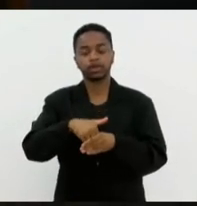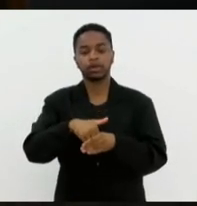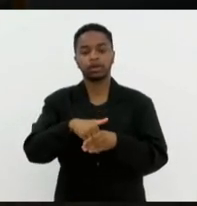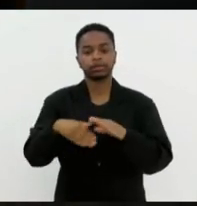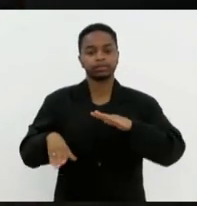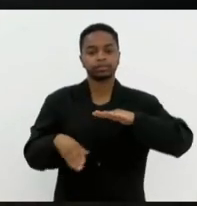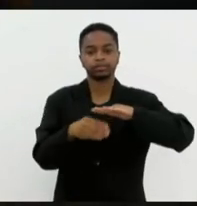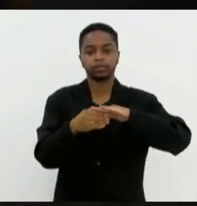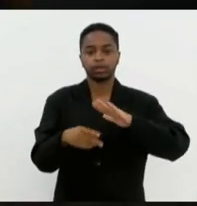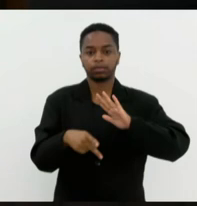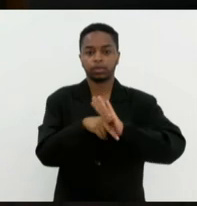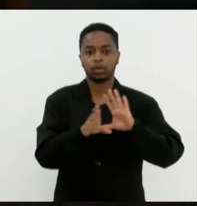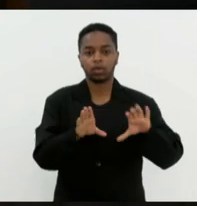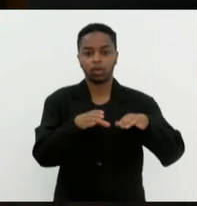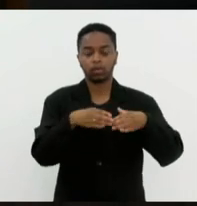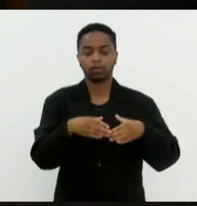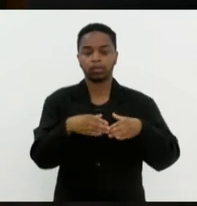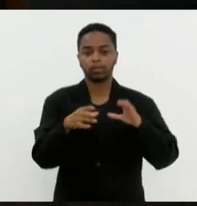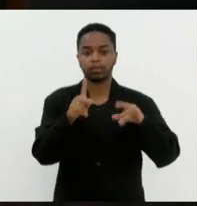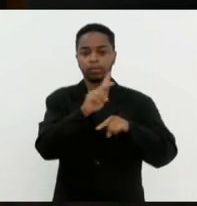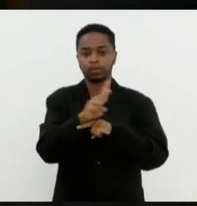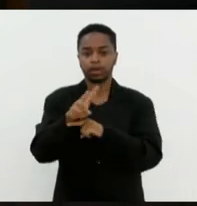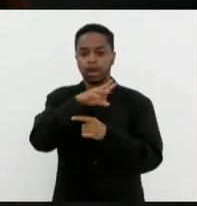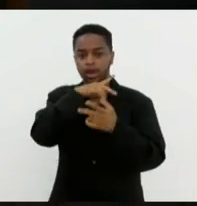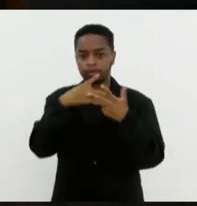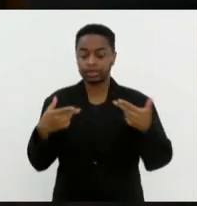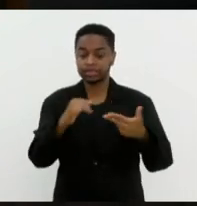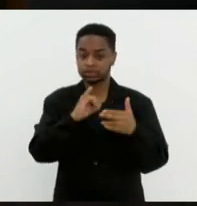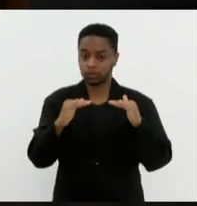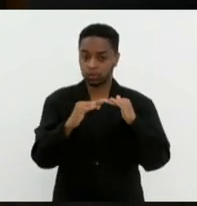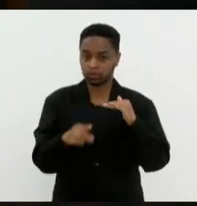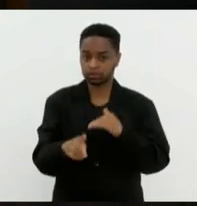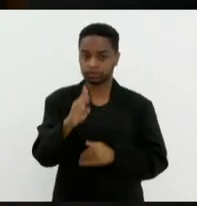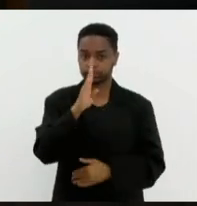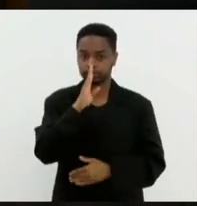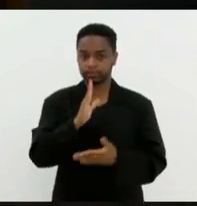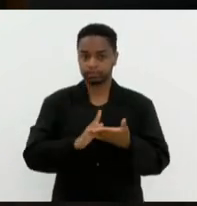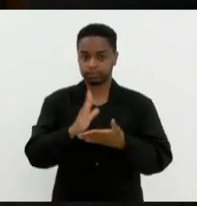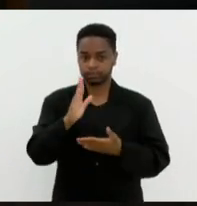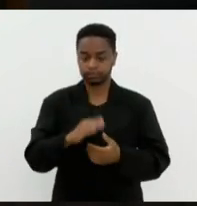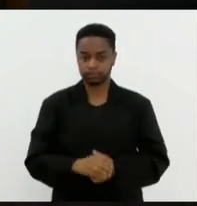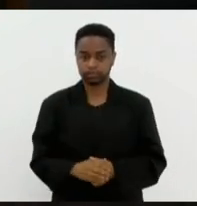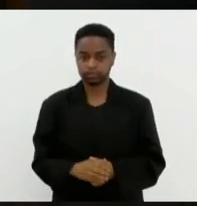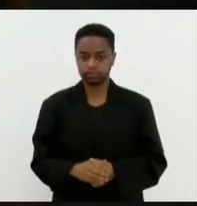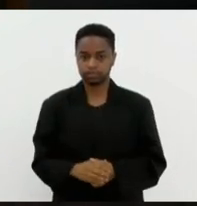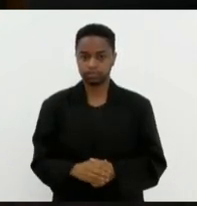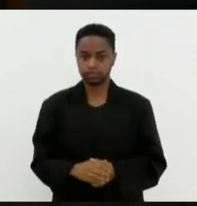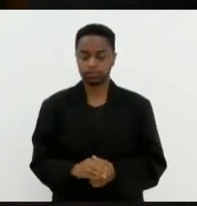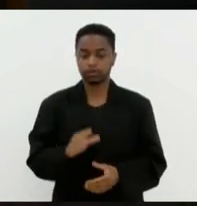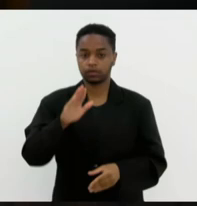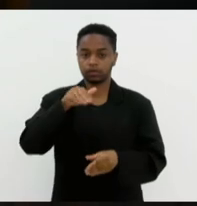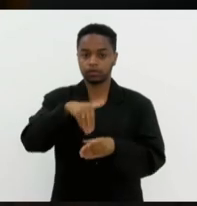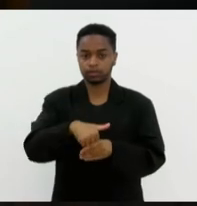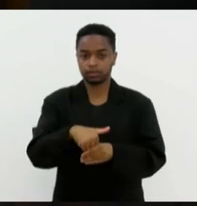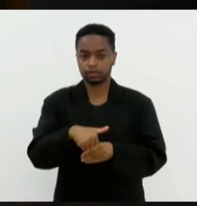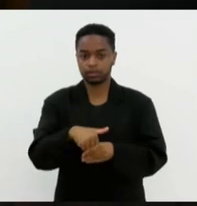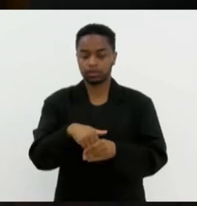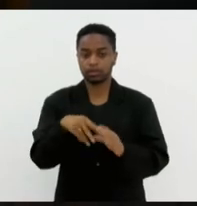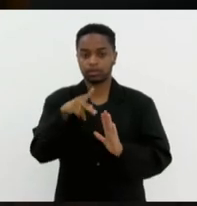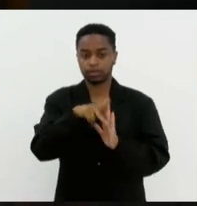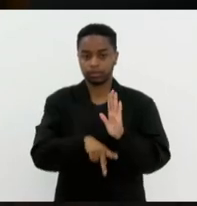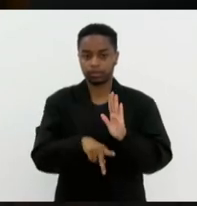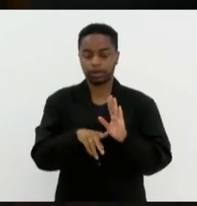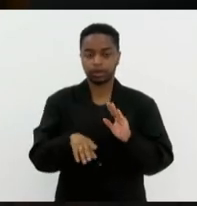Comissão de Proteção aos Animais. Senhores que aprovam, permaneçam como estão, aprovado. Em votação, o projeto